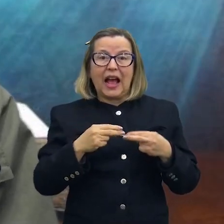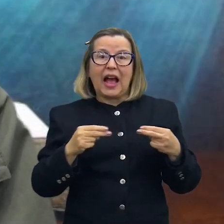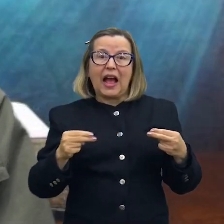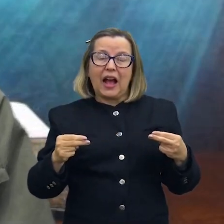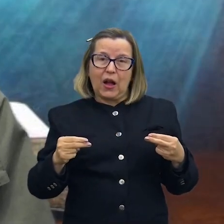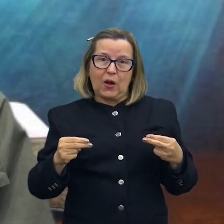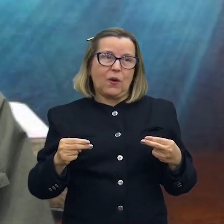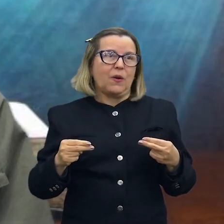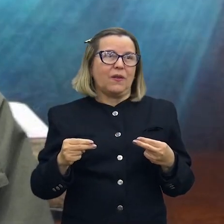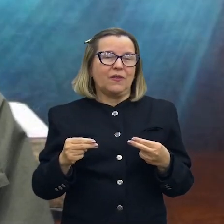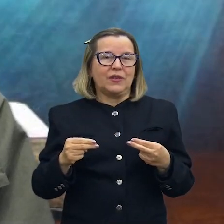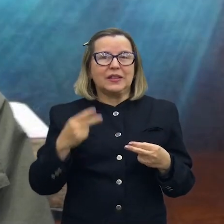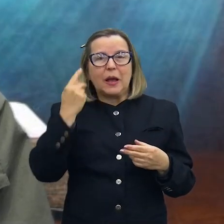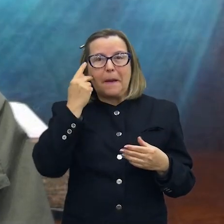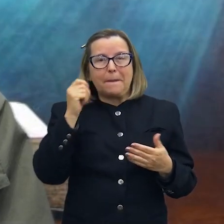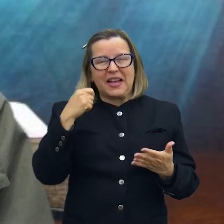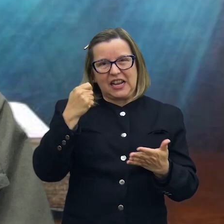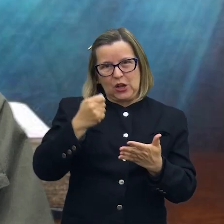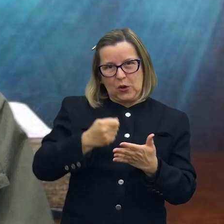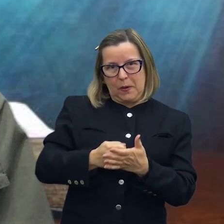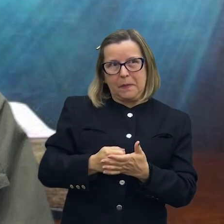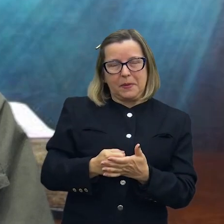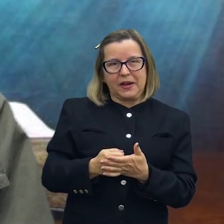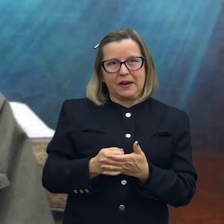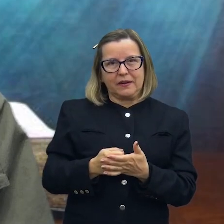vai ter que trabalhar para ter aquele bem.